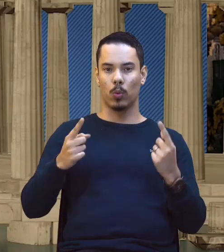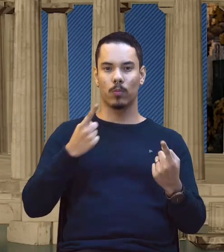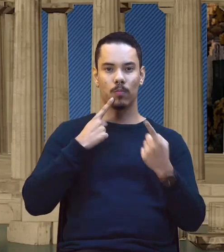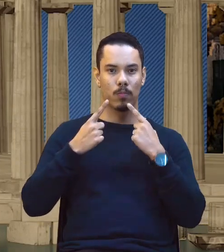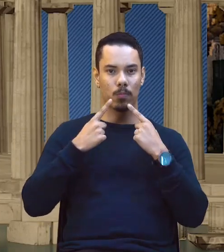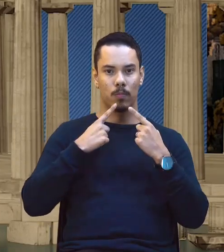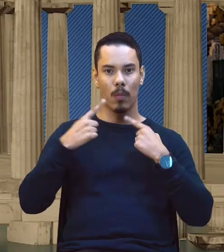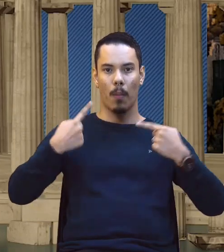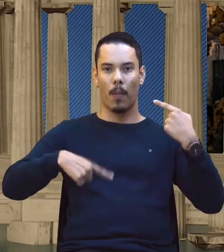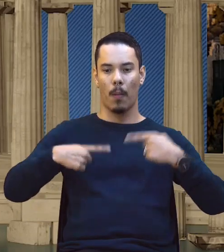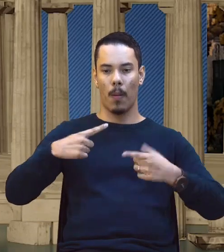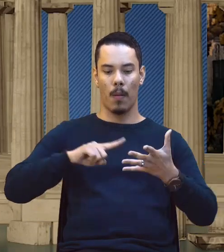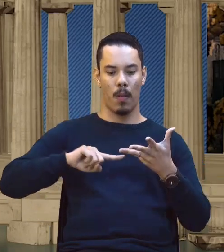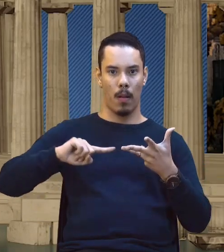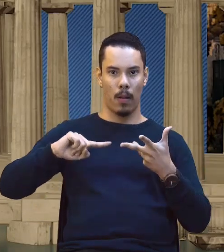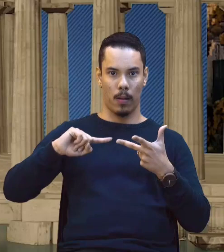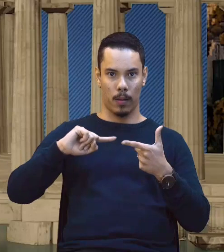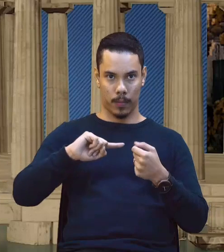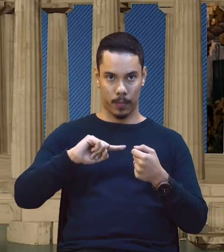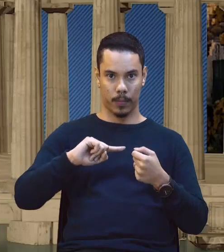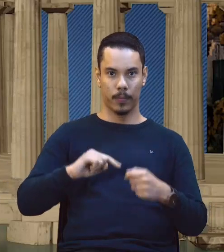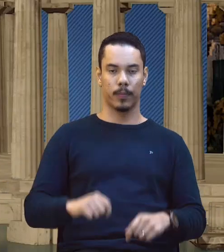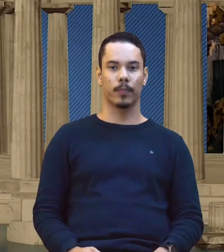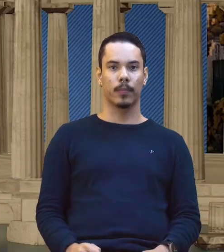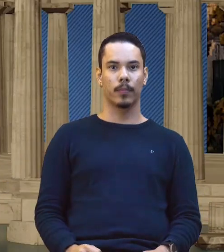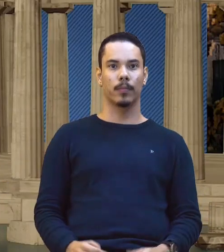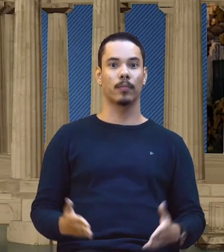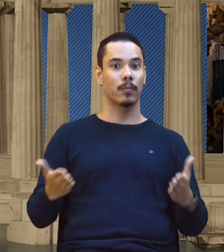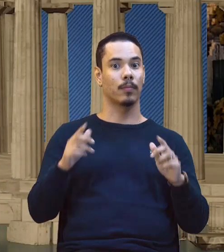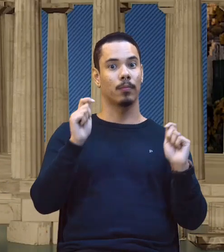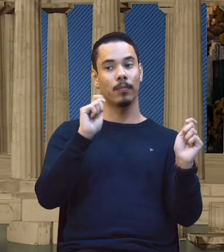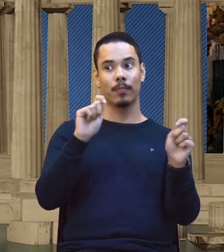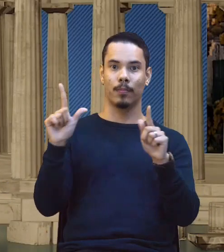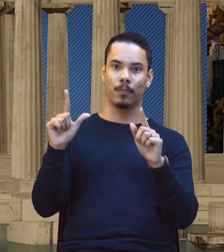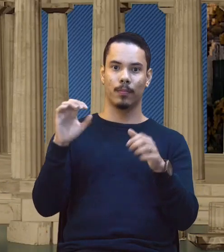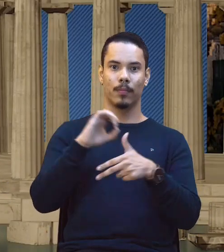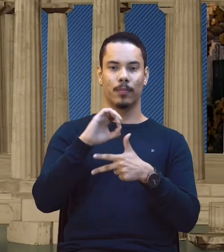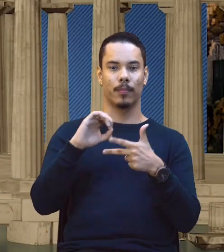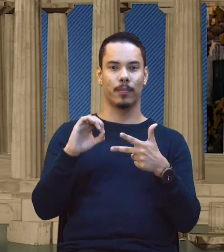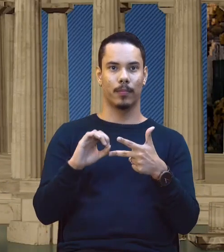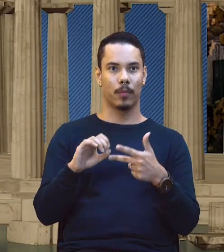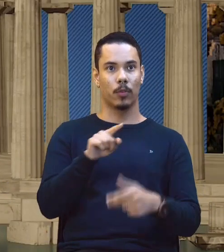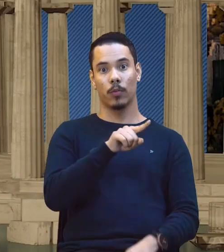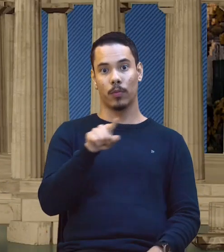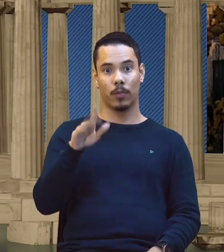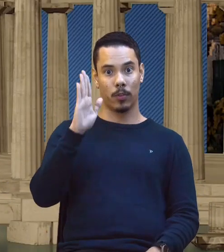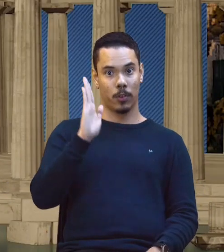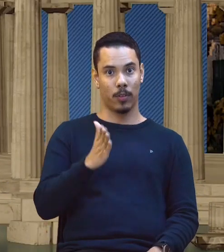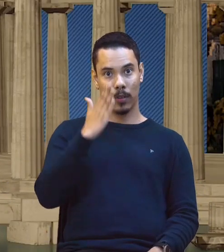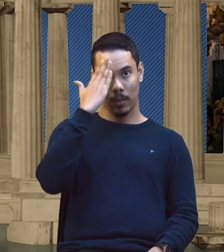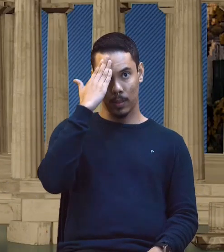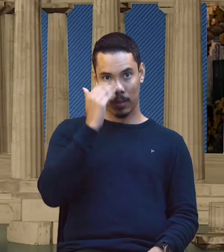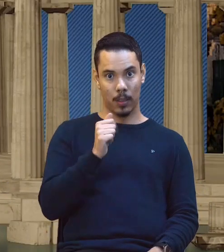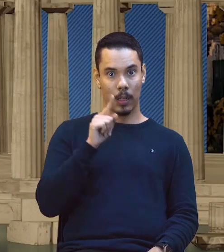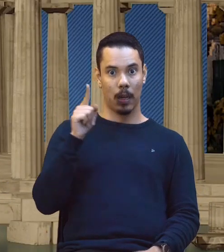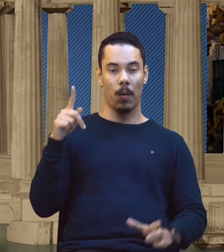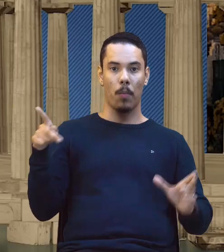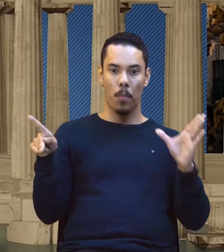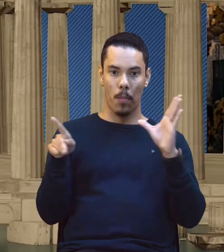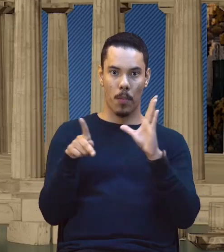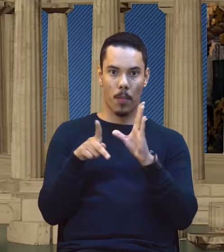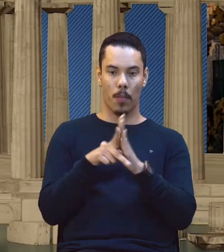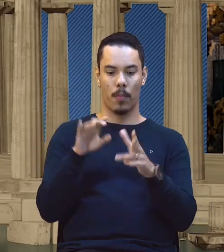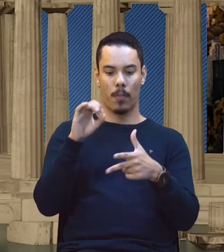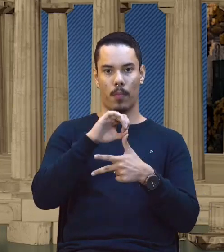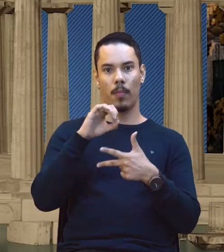políticos. Vamos agora para o Se Liga no Enem aí, galera. Como vocês já sabem, essa questão é uma questão de